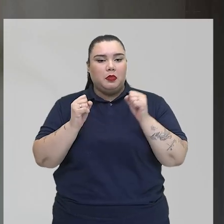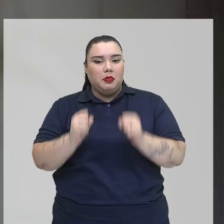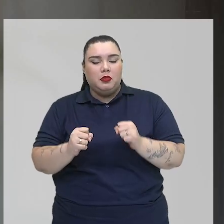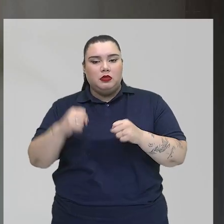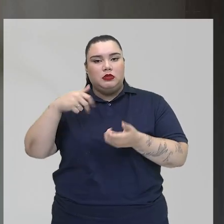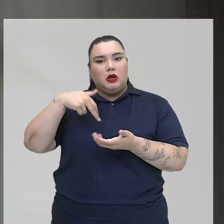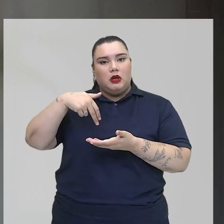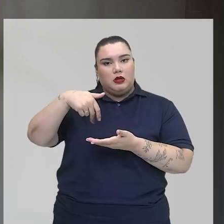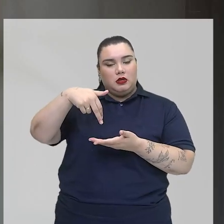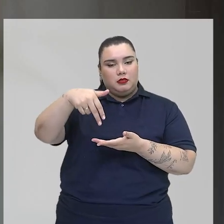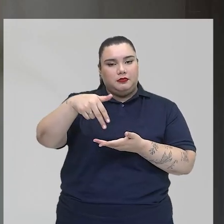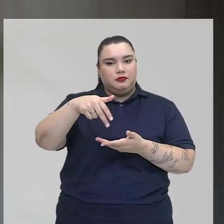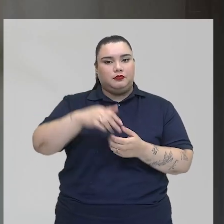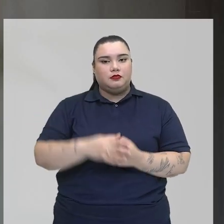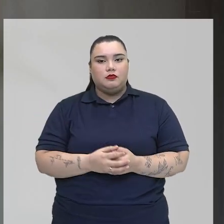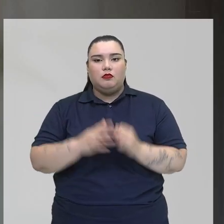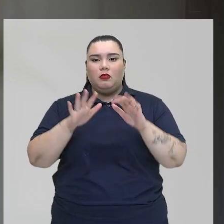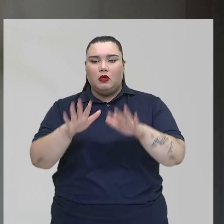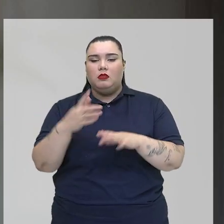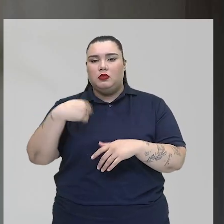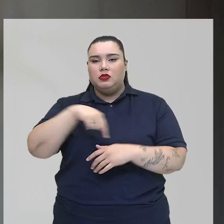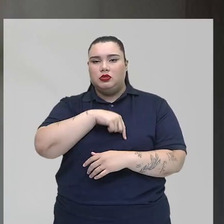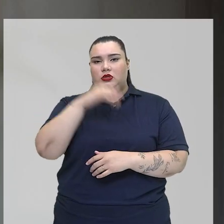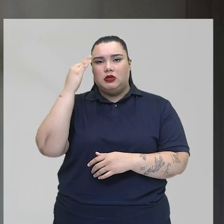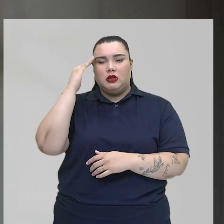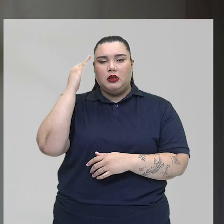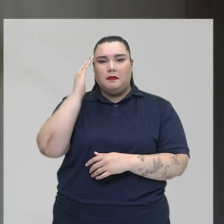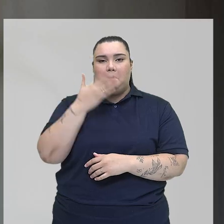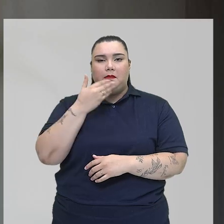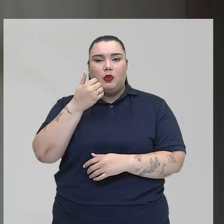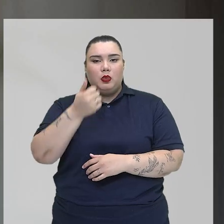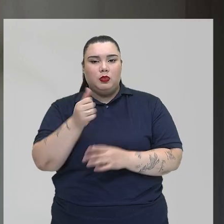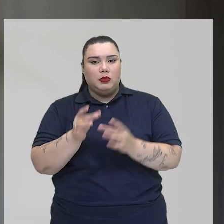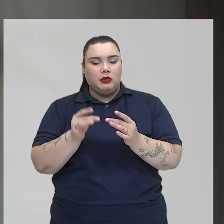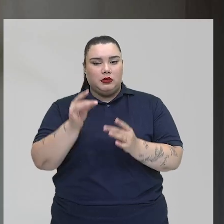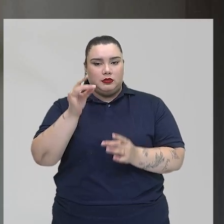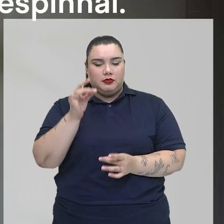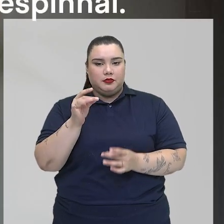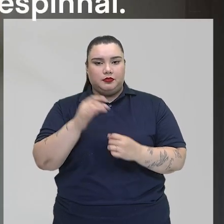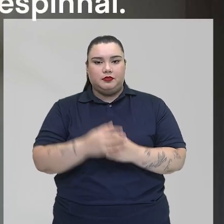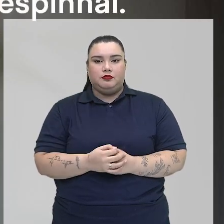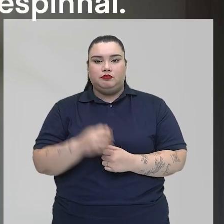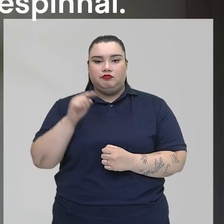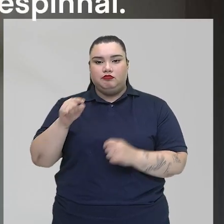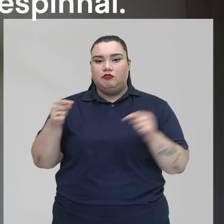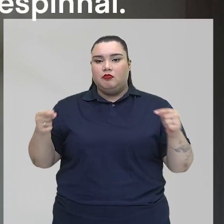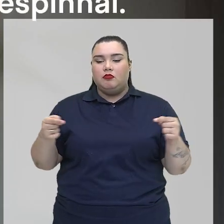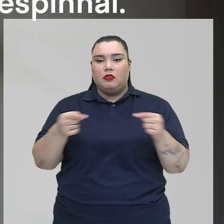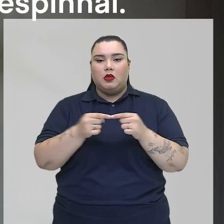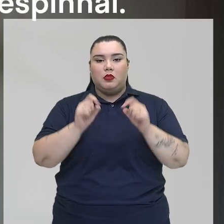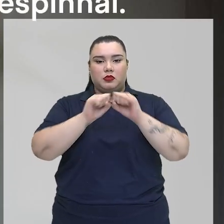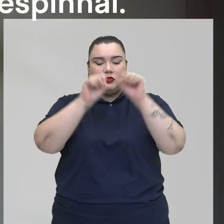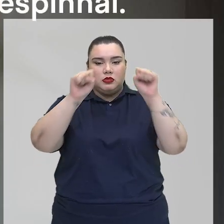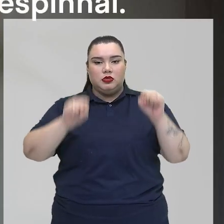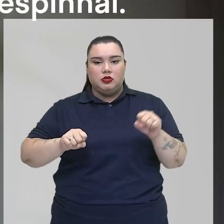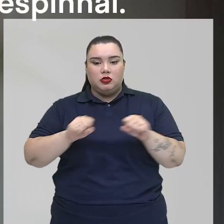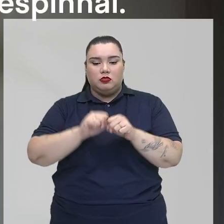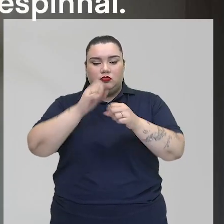se locomover. Mas vamos entender um pouco mais sobre a coluna vertebral. Ela faz parte, então, do